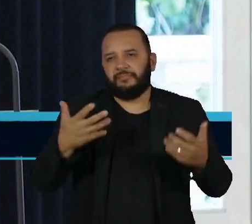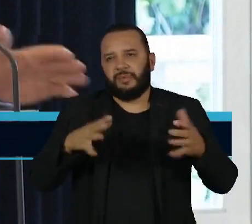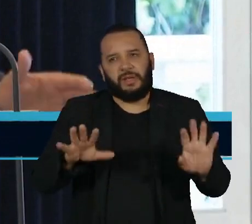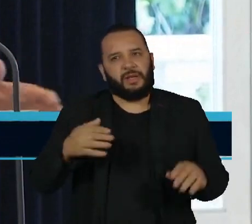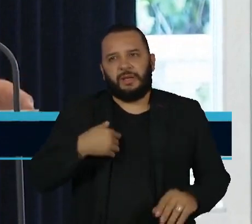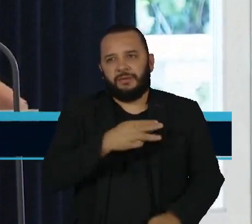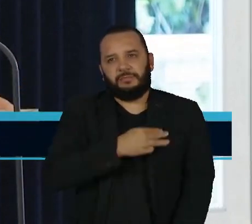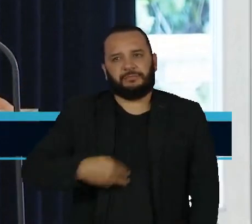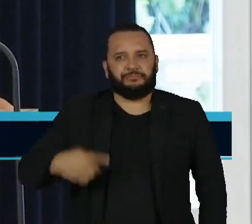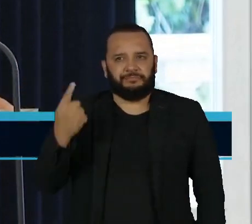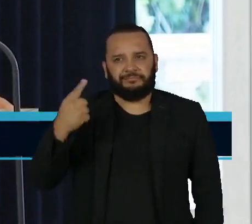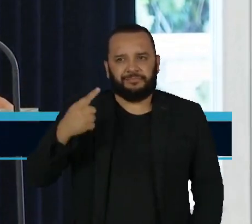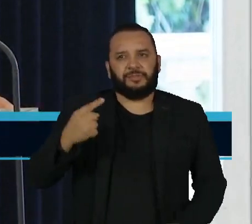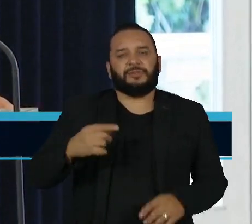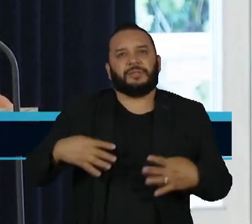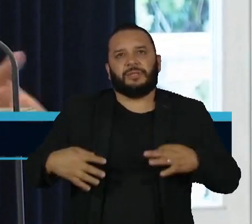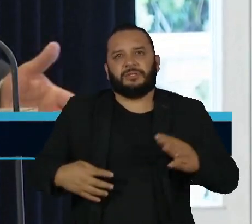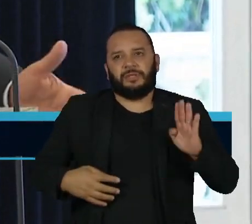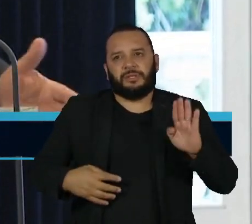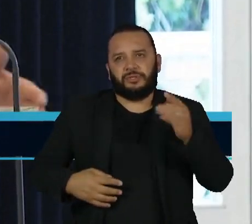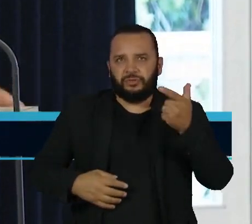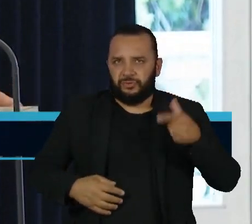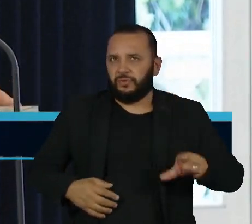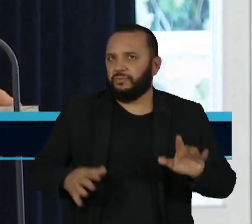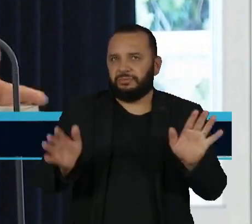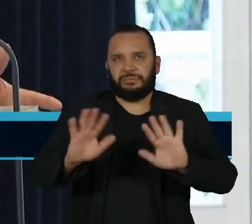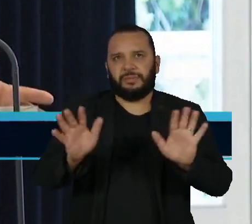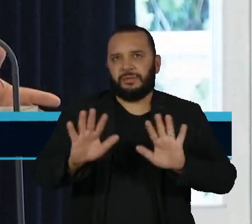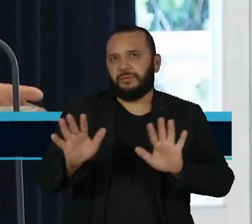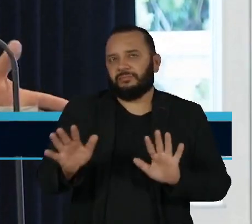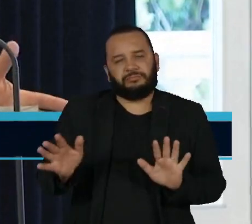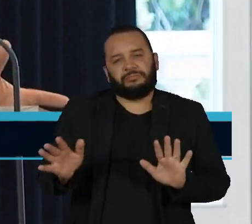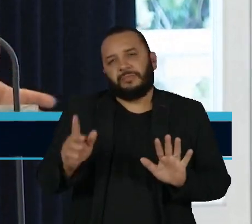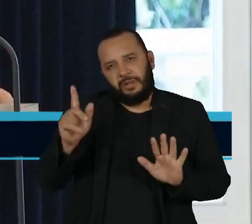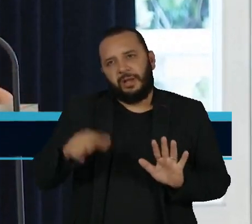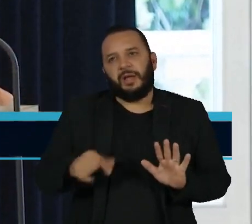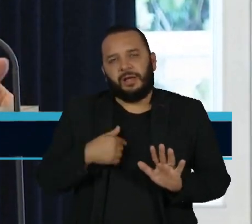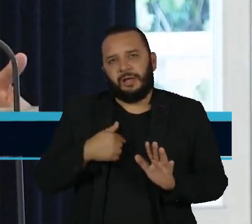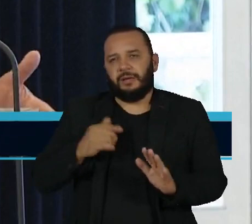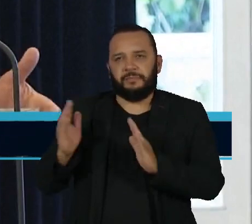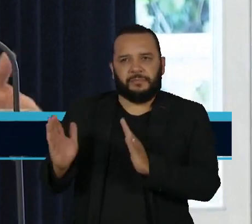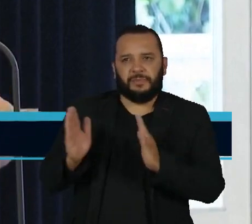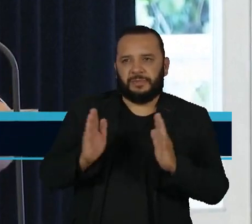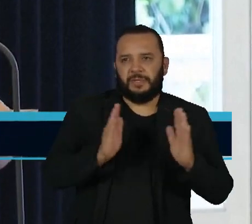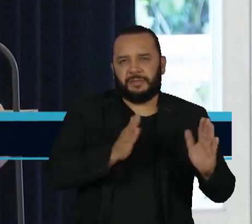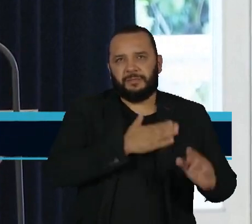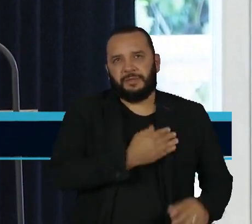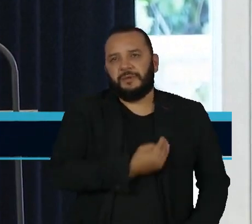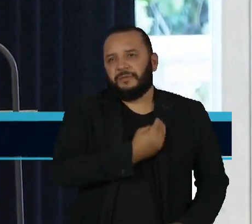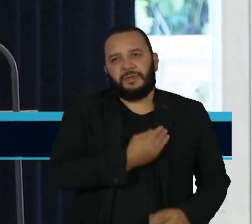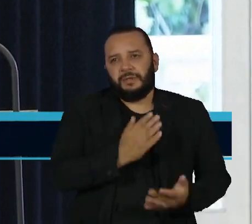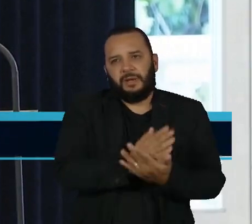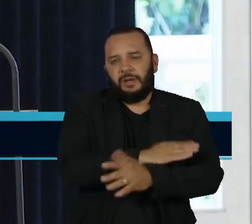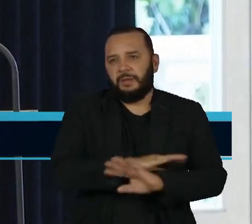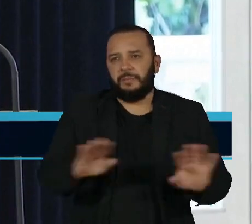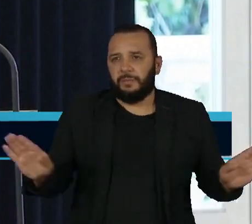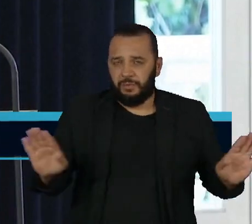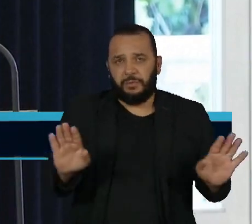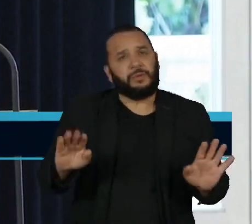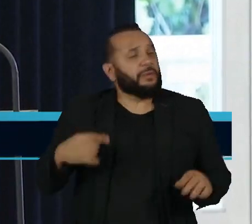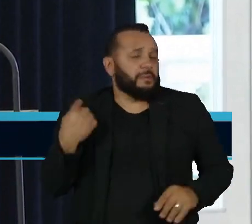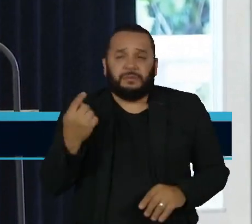primeiro-ministro. Isso fica muito claro. É evidente que esta é uma etapa da vida que se encerrou, além de mais, porque, como nós todos